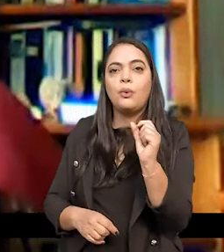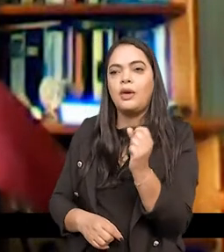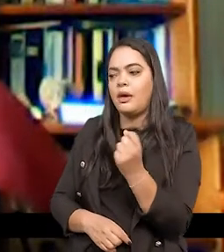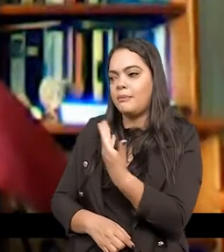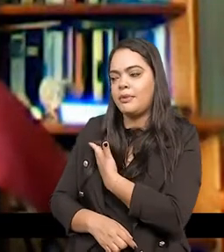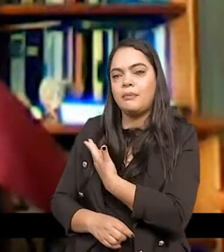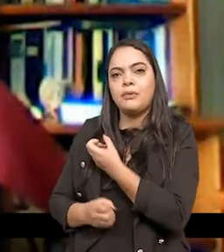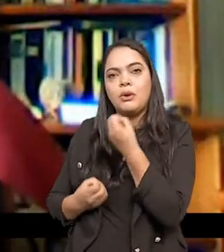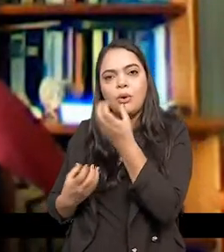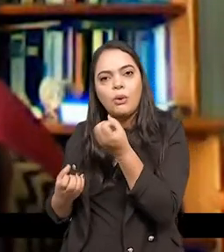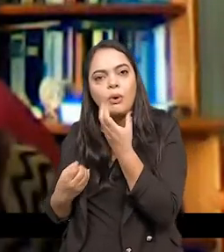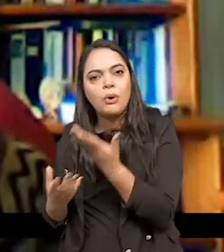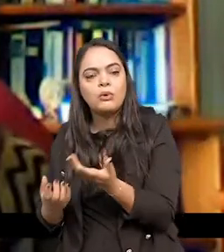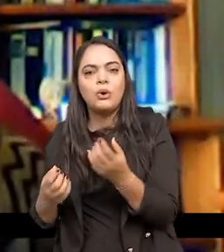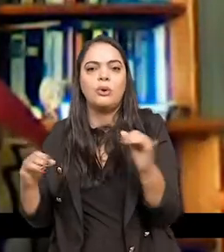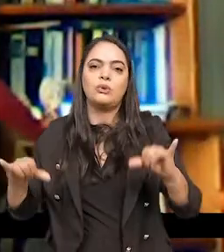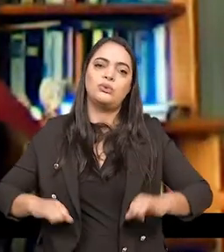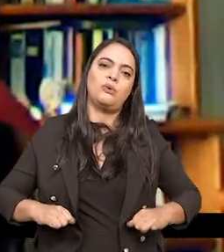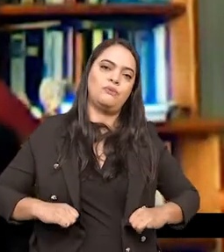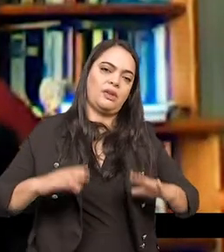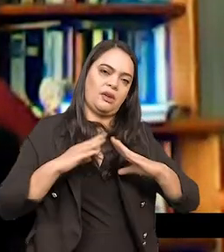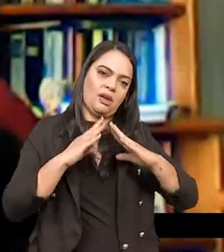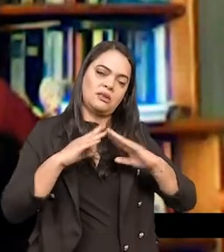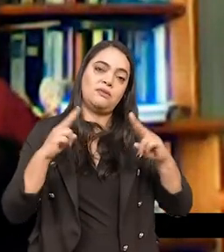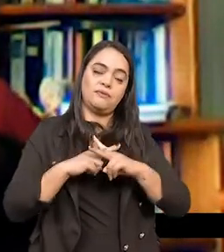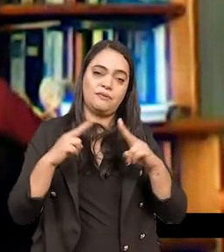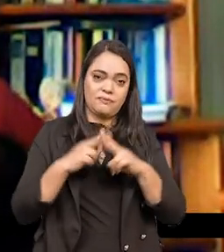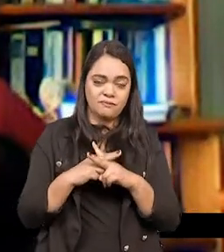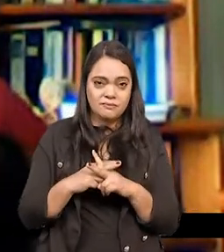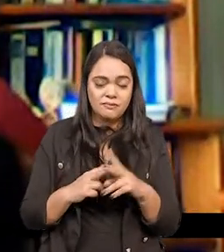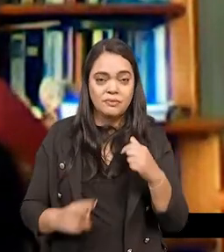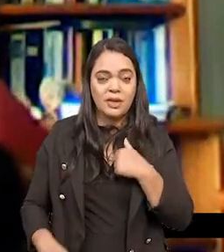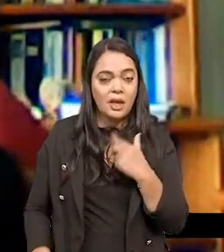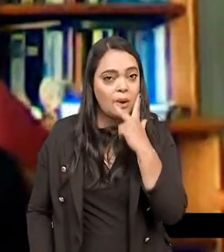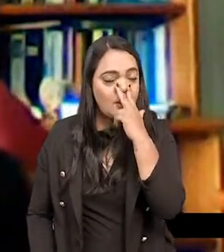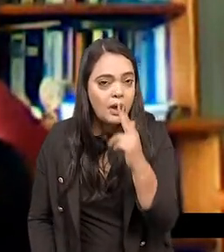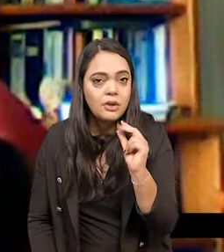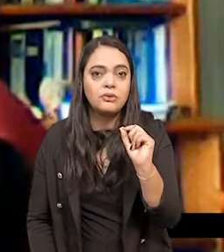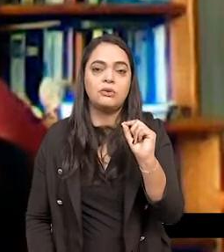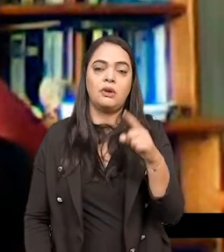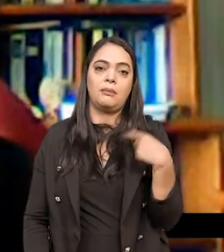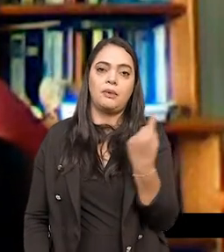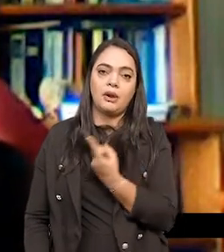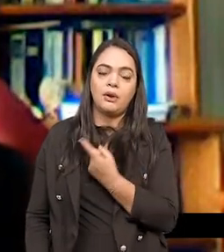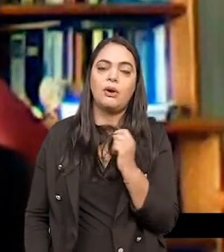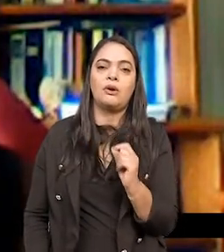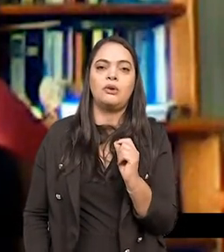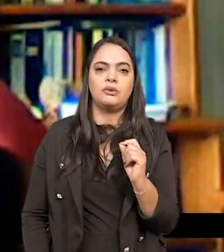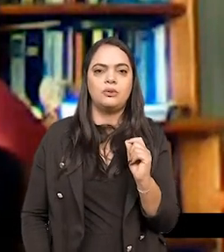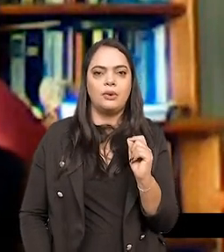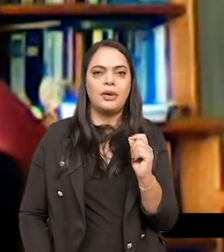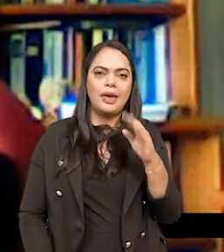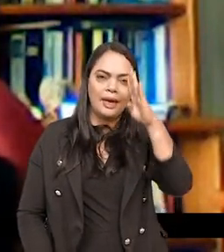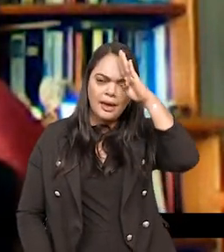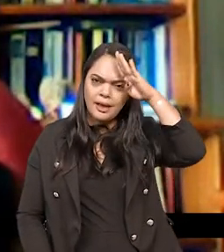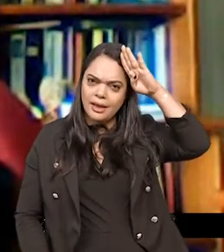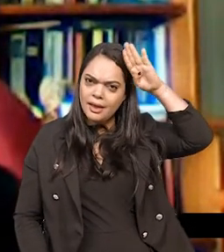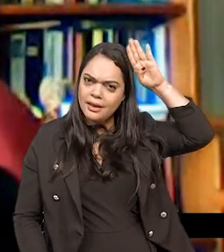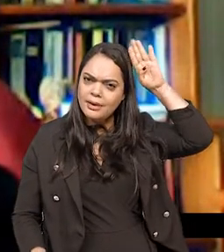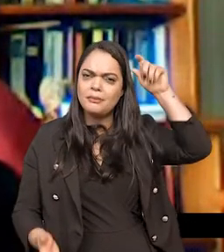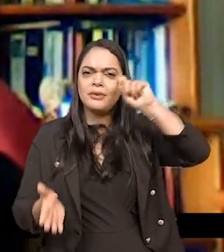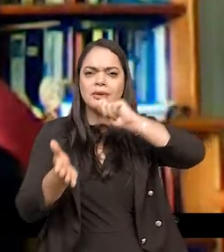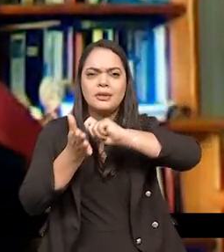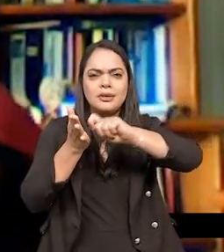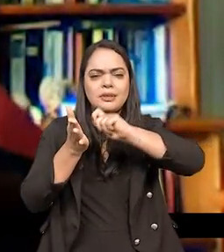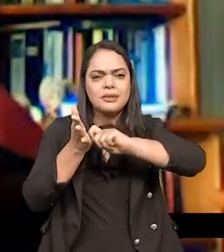colegas, né, que estava sofrendo violência em casa. Então, eu acho assim que para nós sobra do campo acadêmico escrever, escrever,